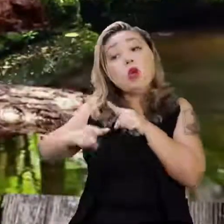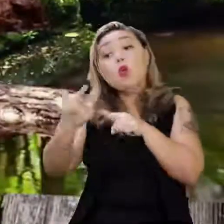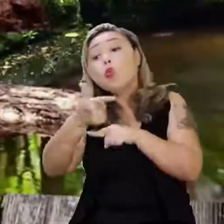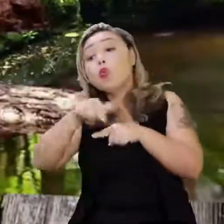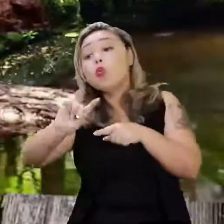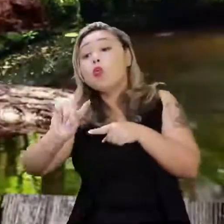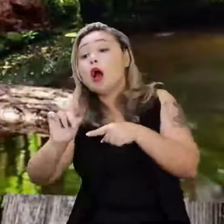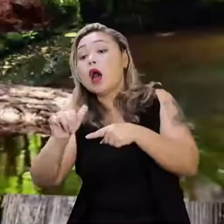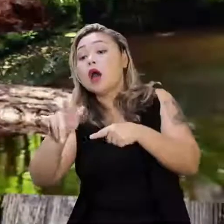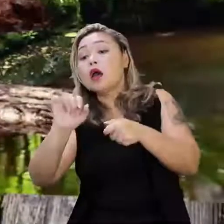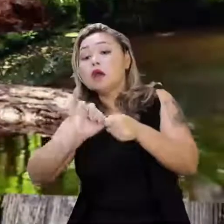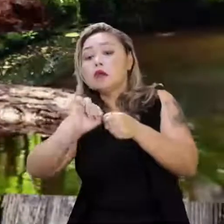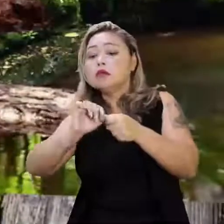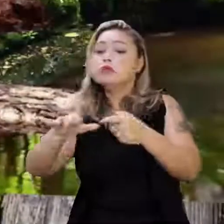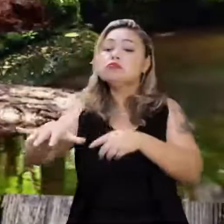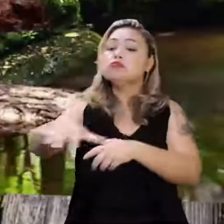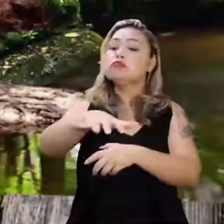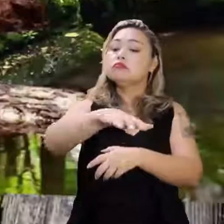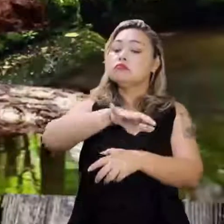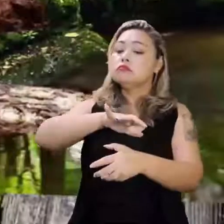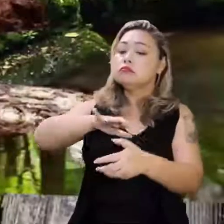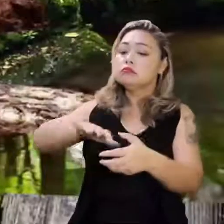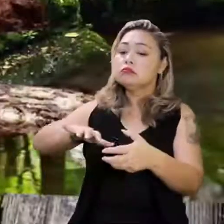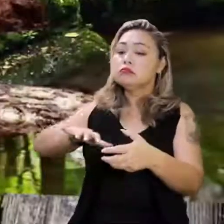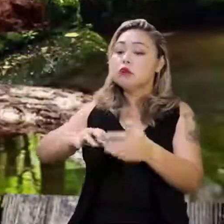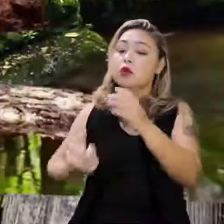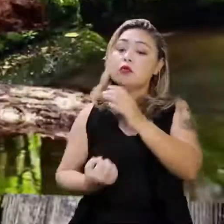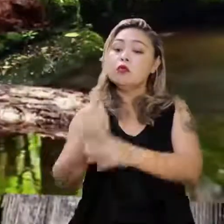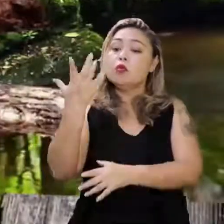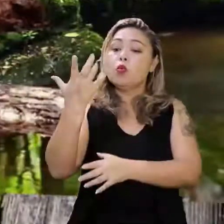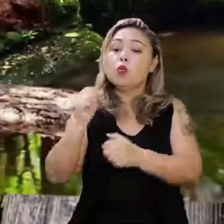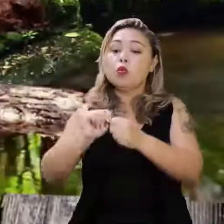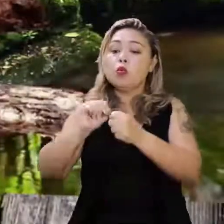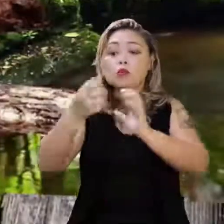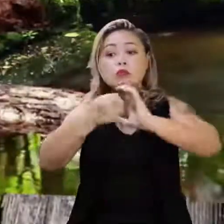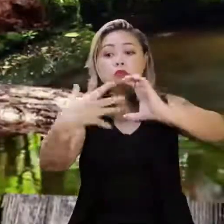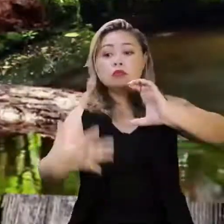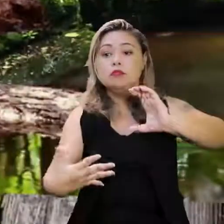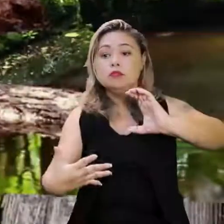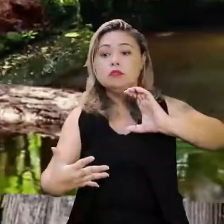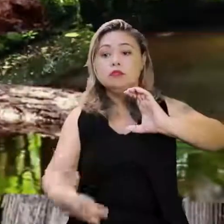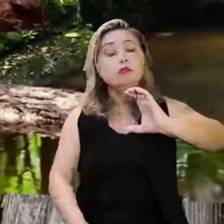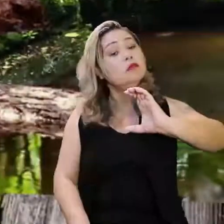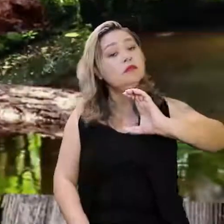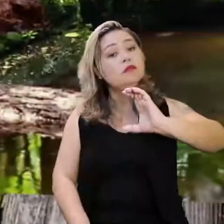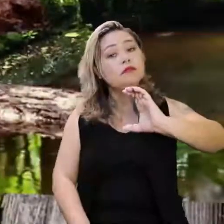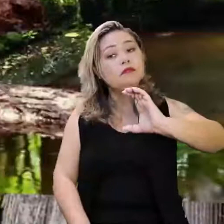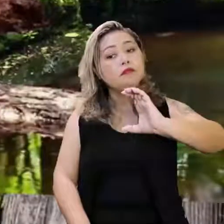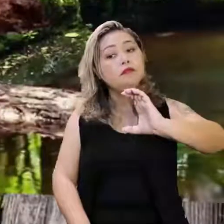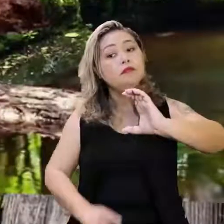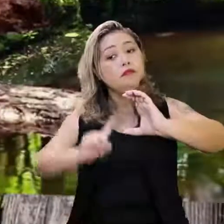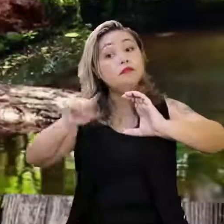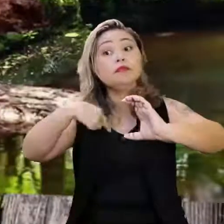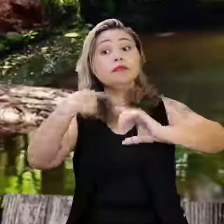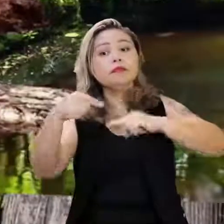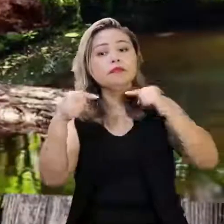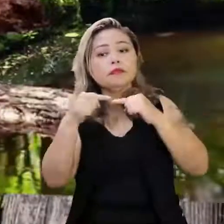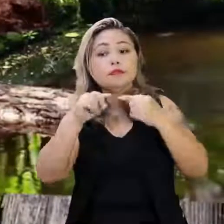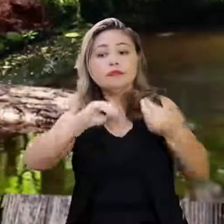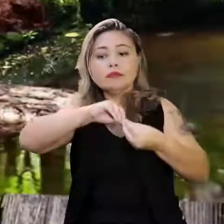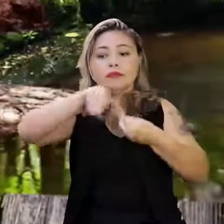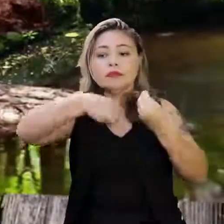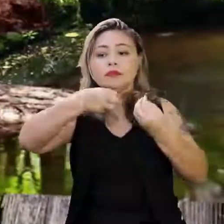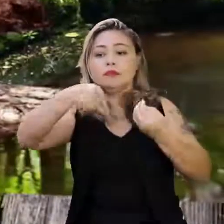eventos anagenéticos, onde há a mudança o surgimento de uma nova característica. Devido a quê?